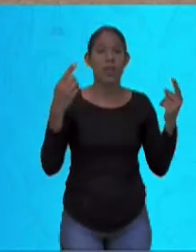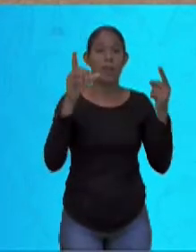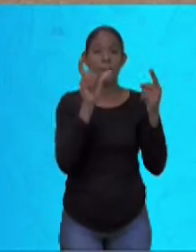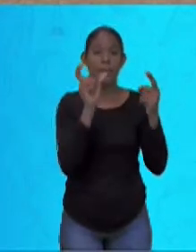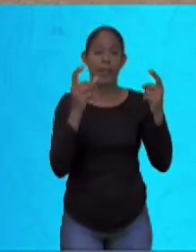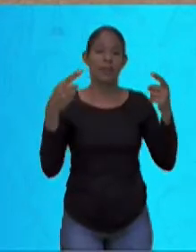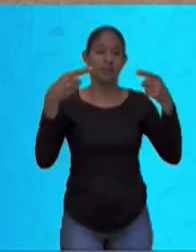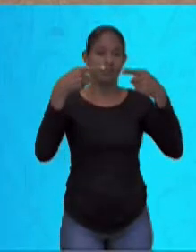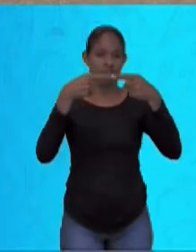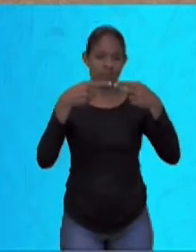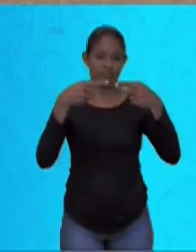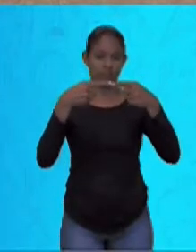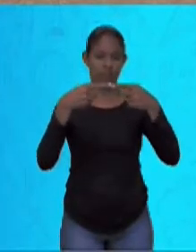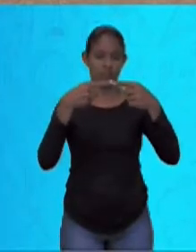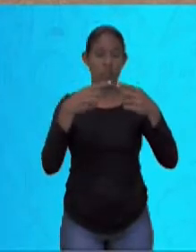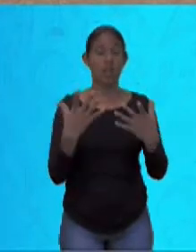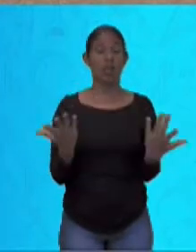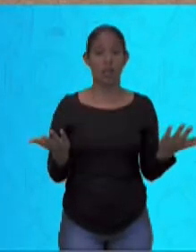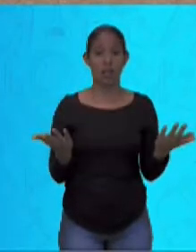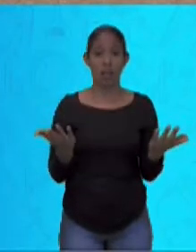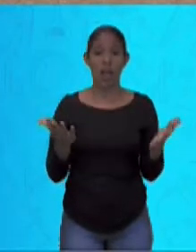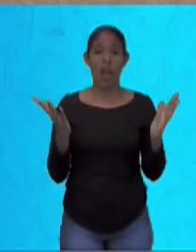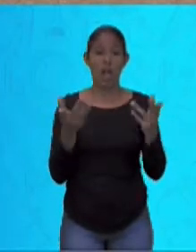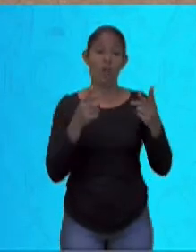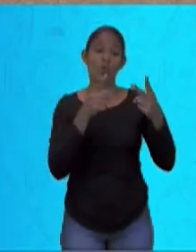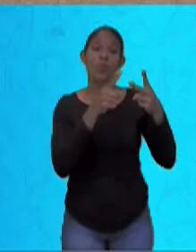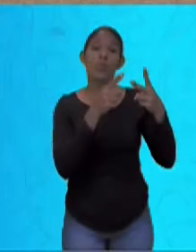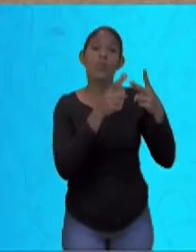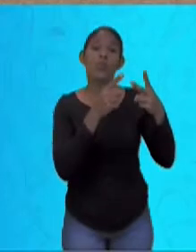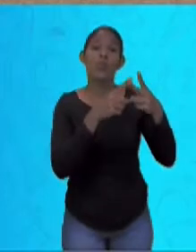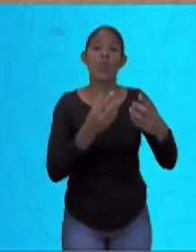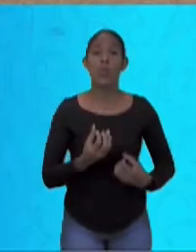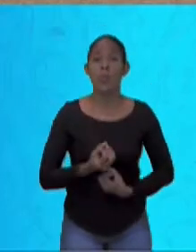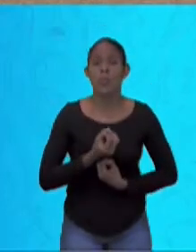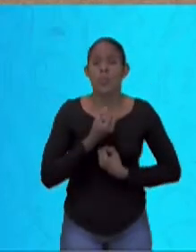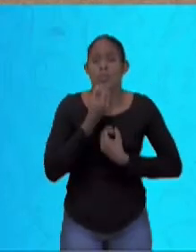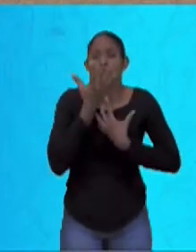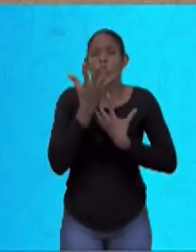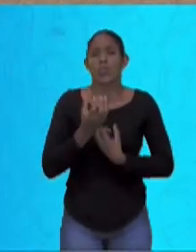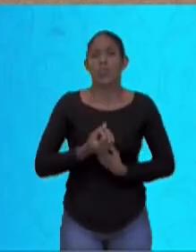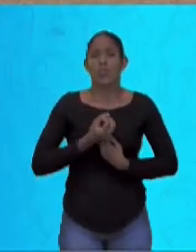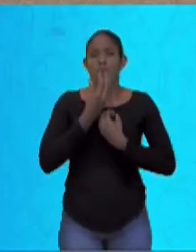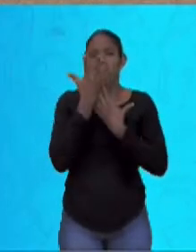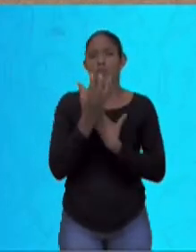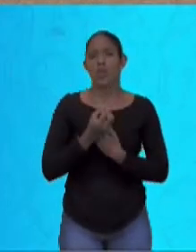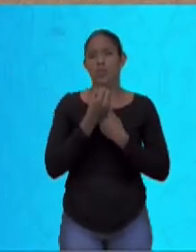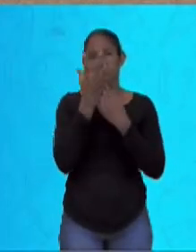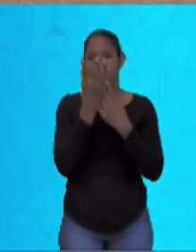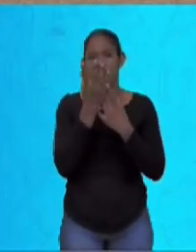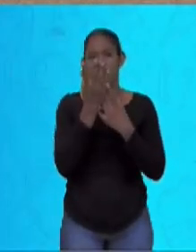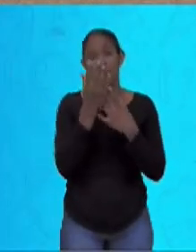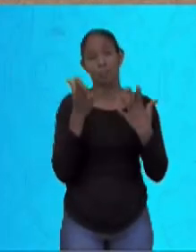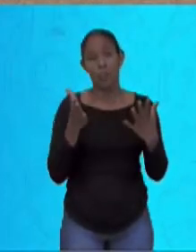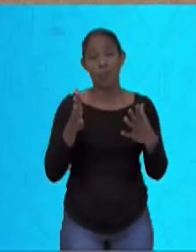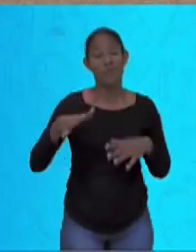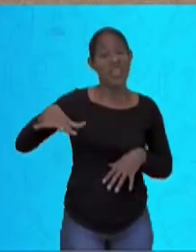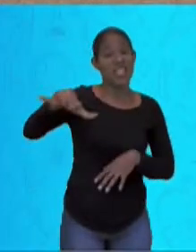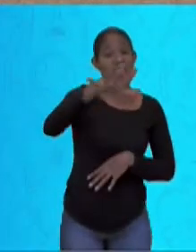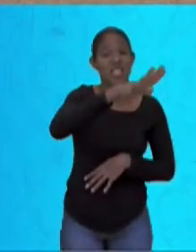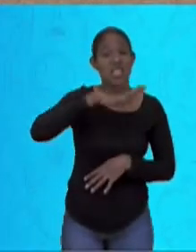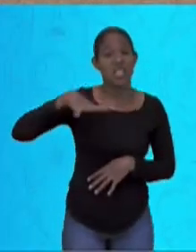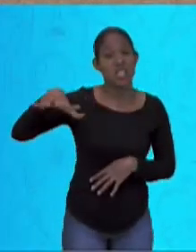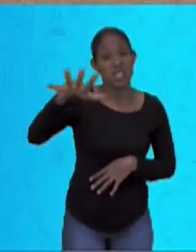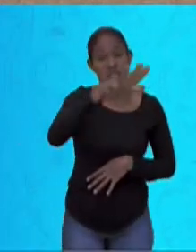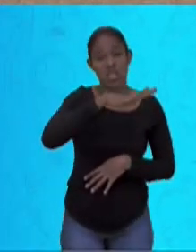A poesia é um termo mais abrangente. Eu posso ver poesia em figuras,